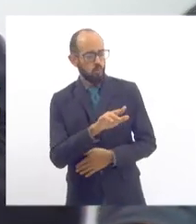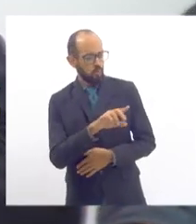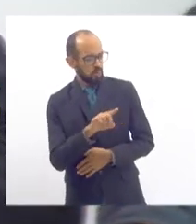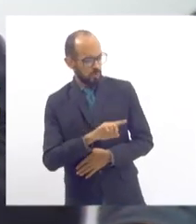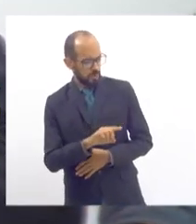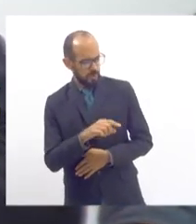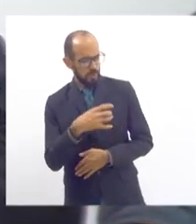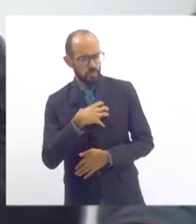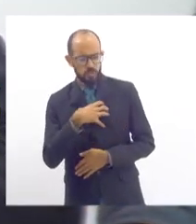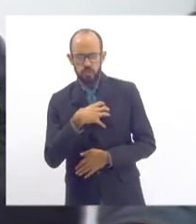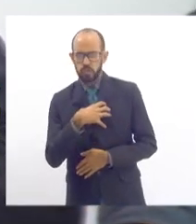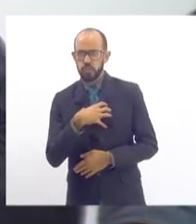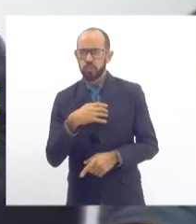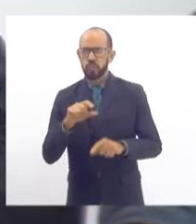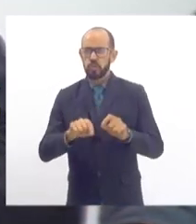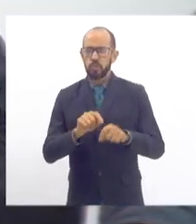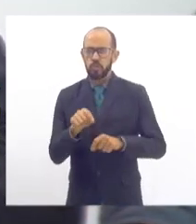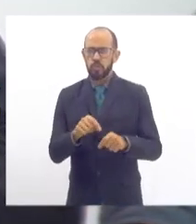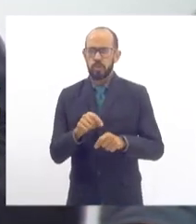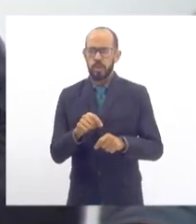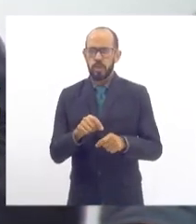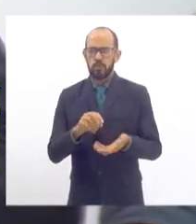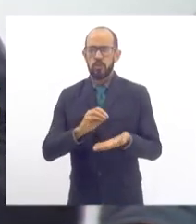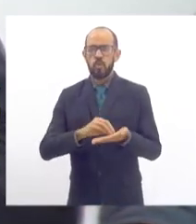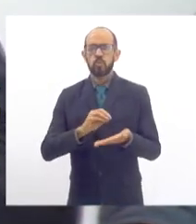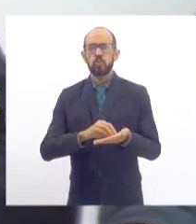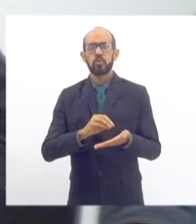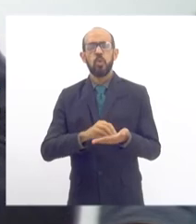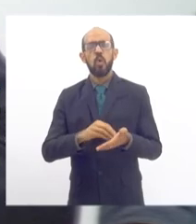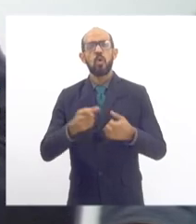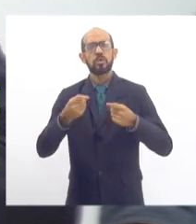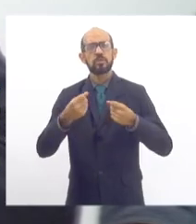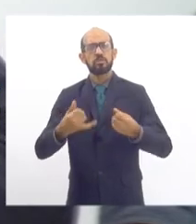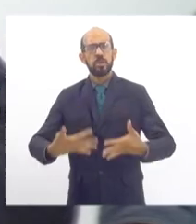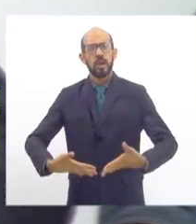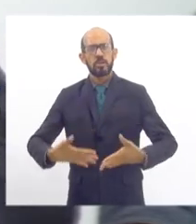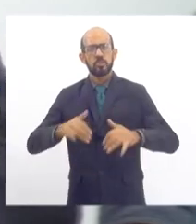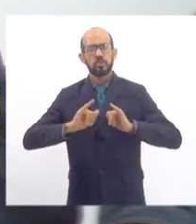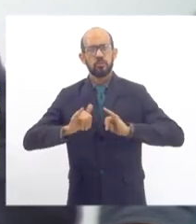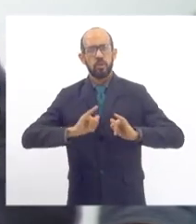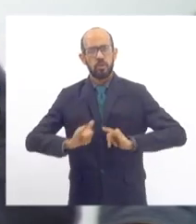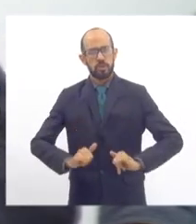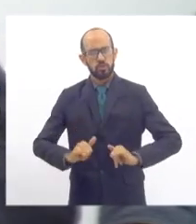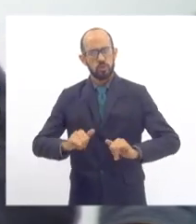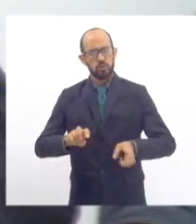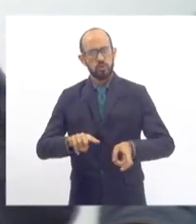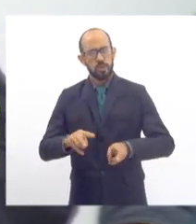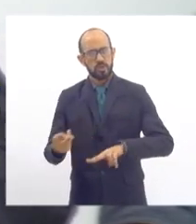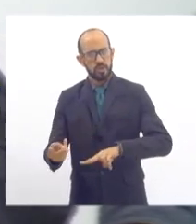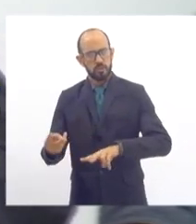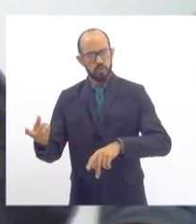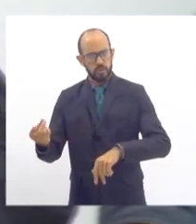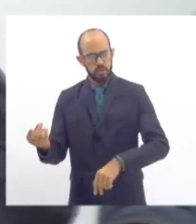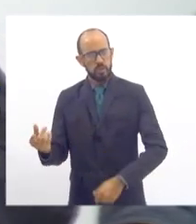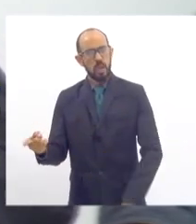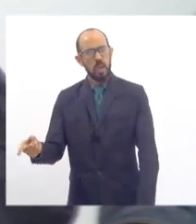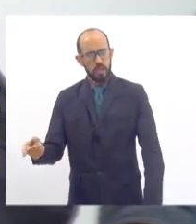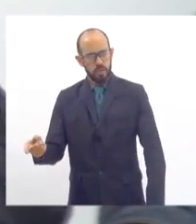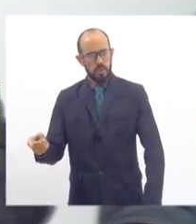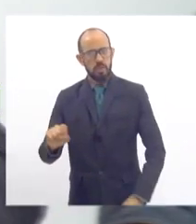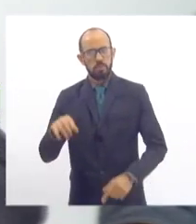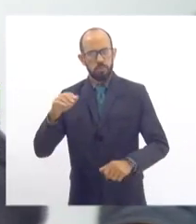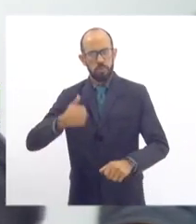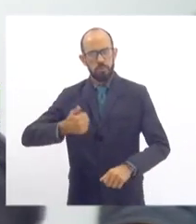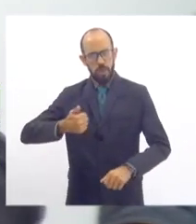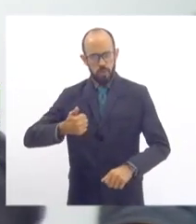falta de mais precisão nas informações sobre esses repasses, né? Primeiro, para